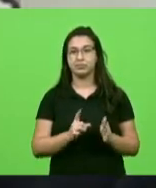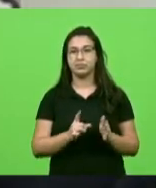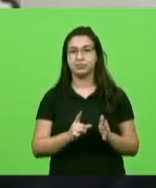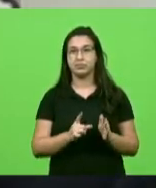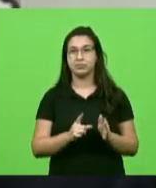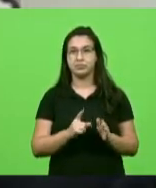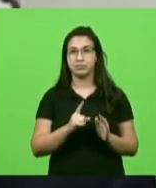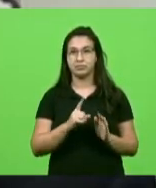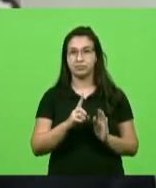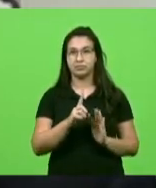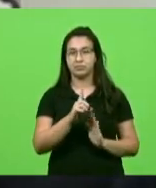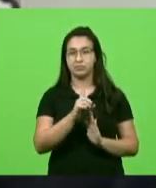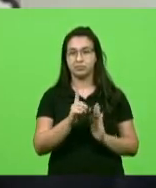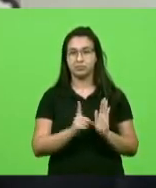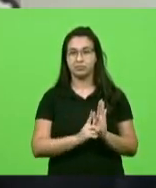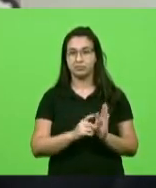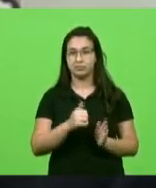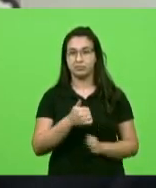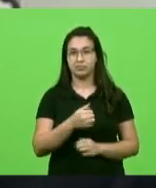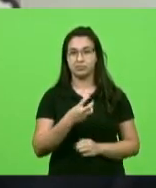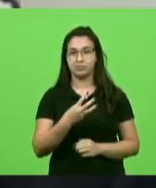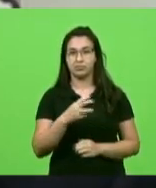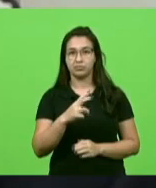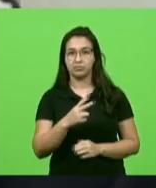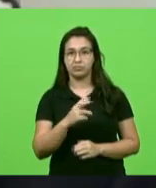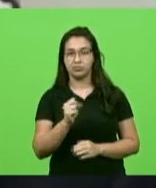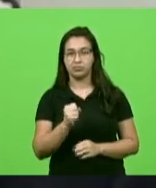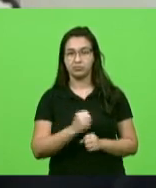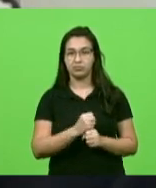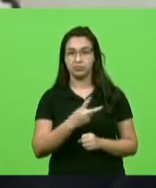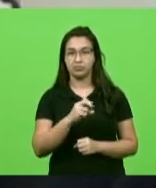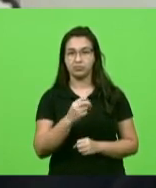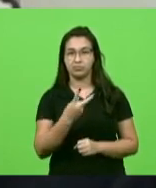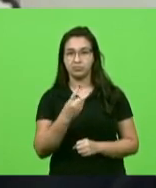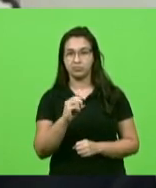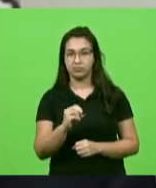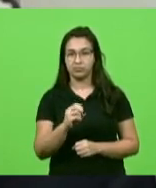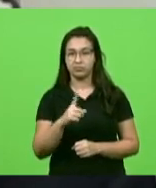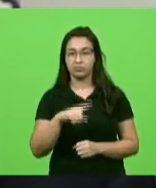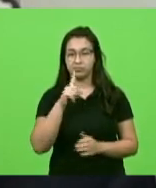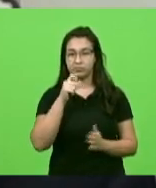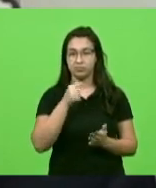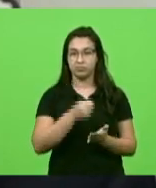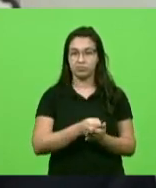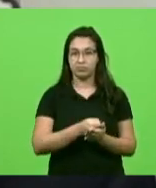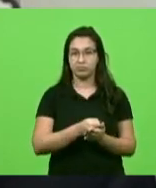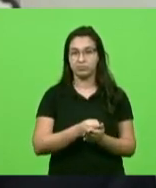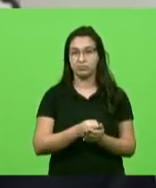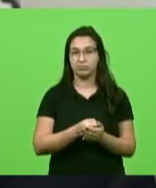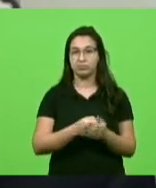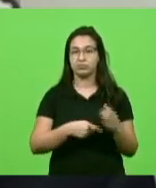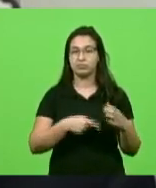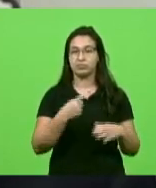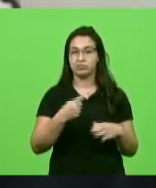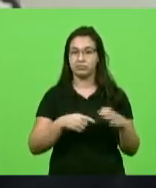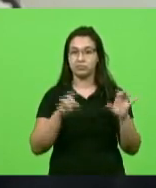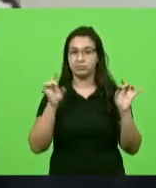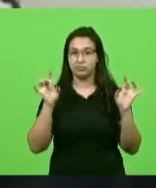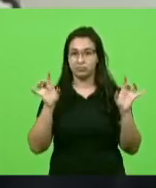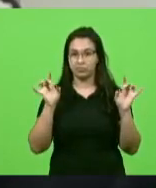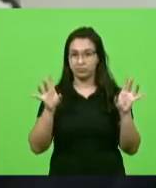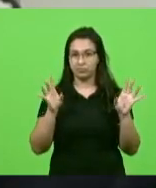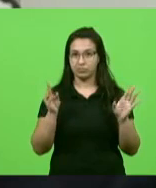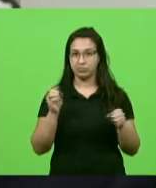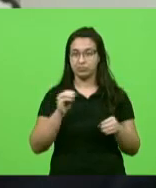legislativo 18338 de 22 de outubro de dois mil e vinte que sobreveio da decisão tomada no âmbito da comissão especial